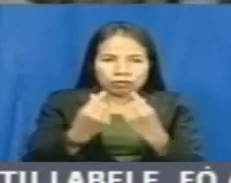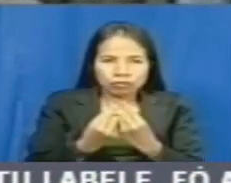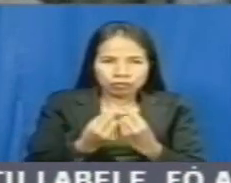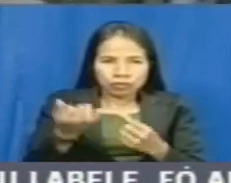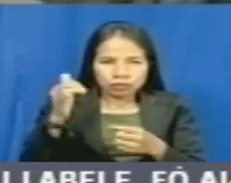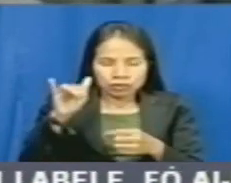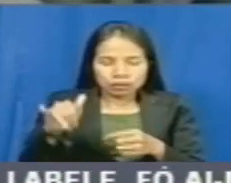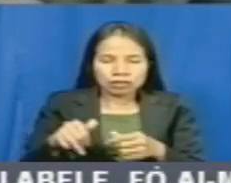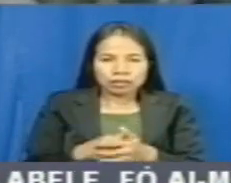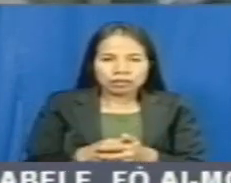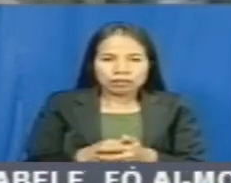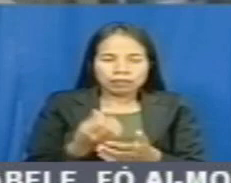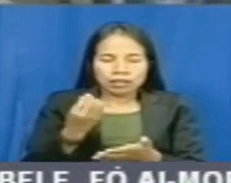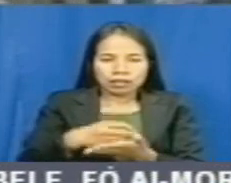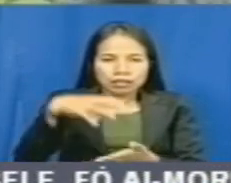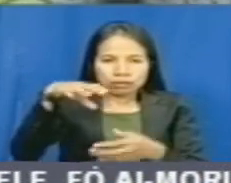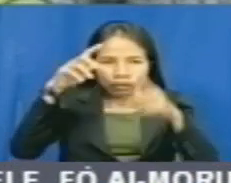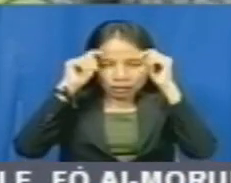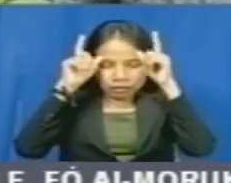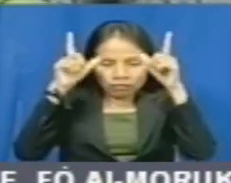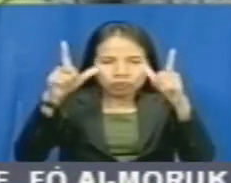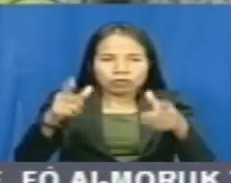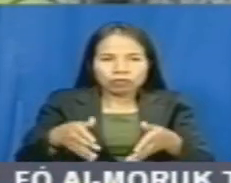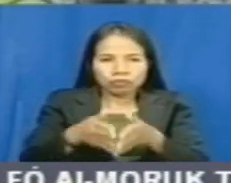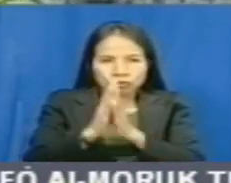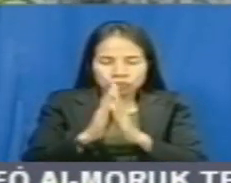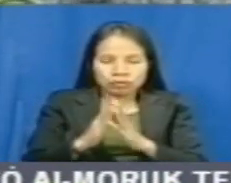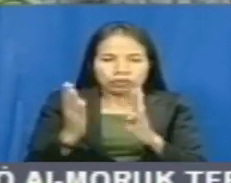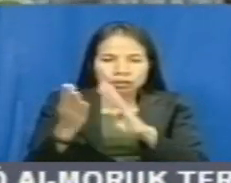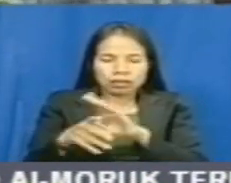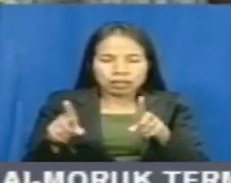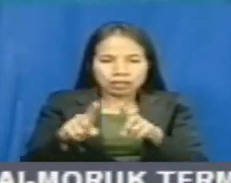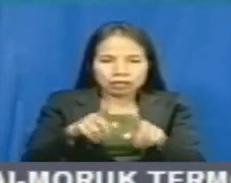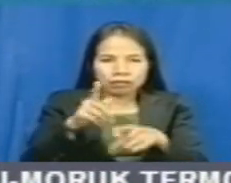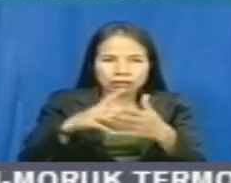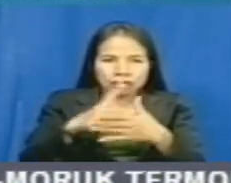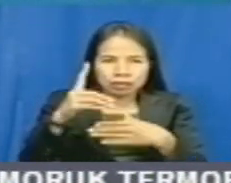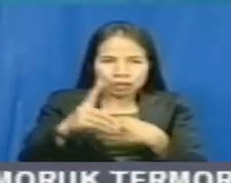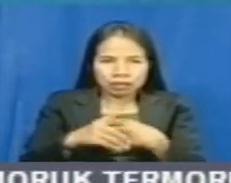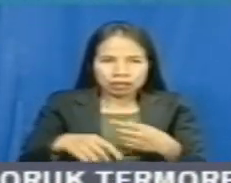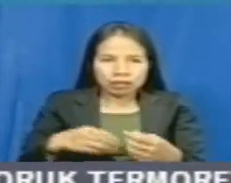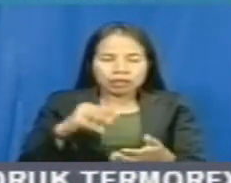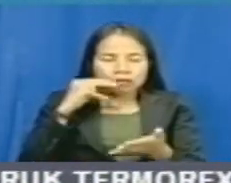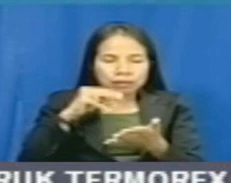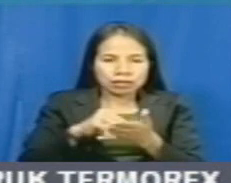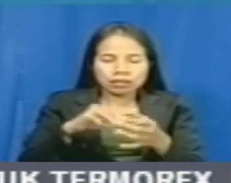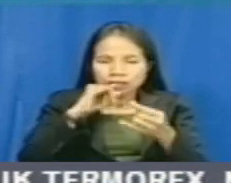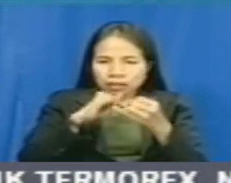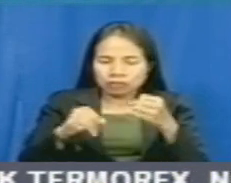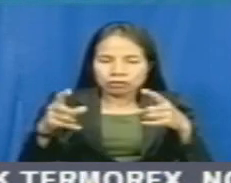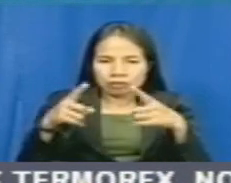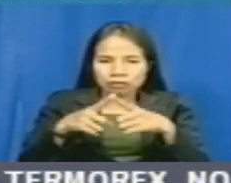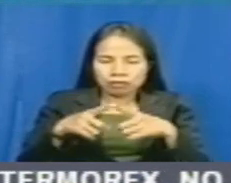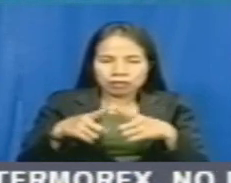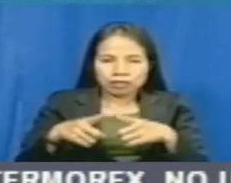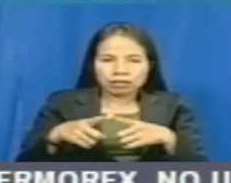Sira, Macricusso em Timornian, no Nihusu, Atusai Hanesan, autor para desenvolvimento. A mensagem é que a geração arte